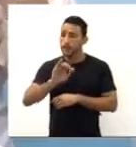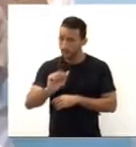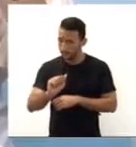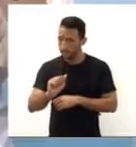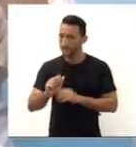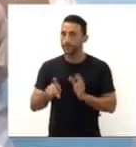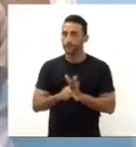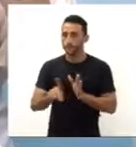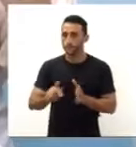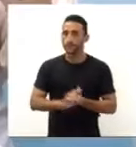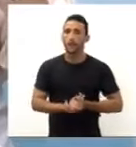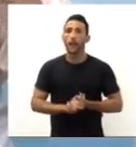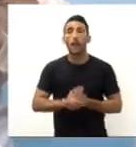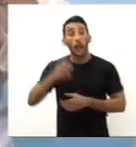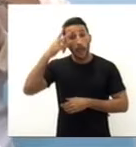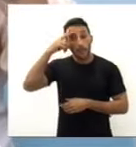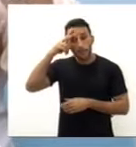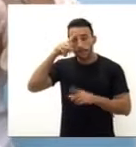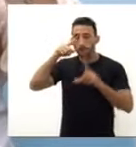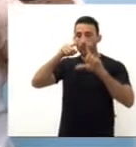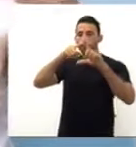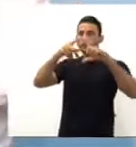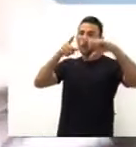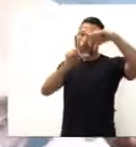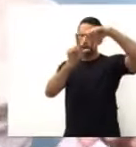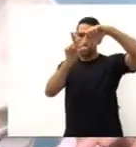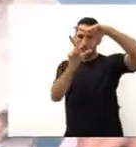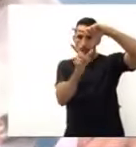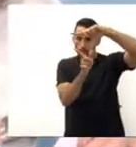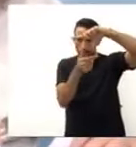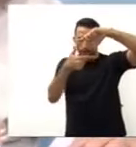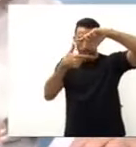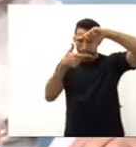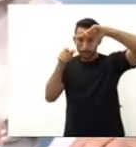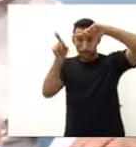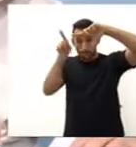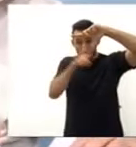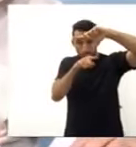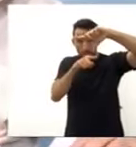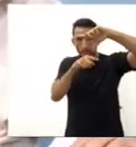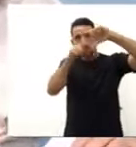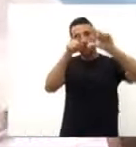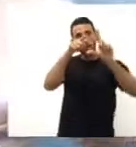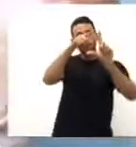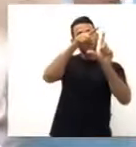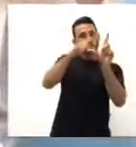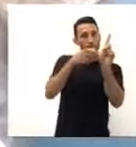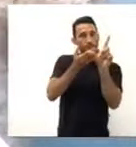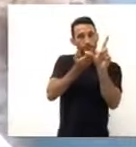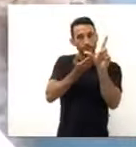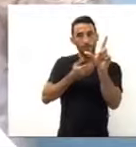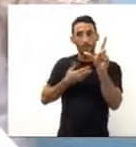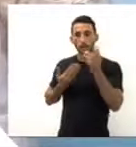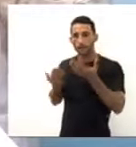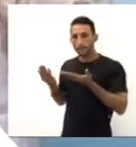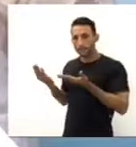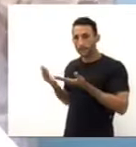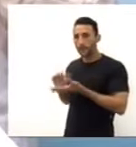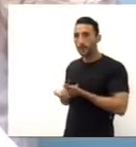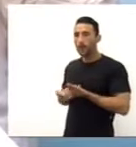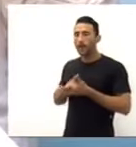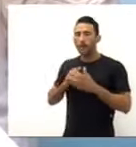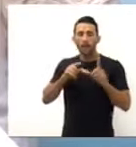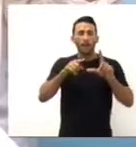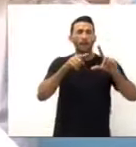lembra que eu dividi o quadrado e eu tenho esses dois ângulos. Então, eu tenho esse ângulo, tá? Quanto que é